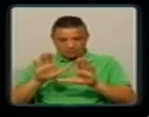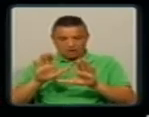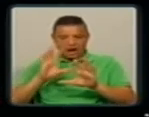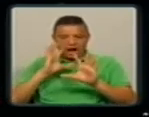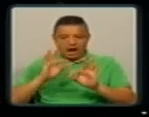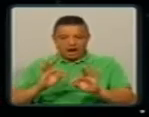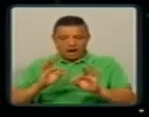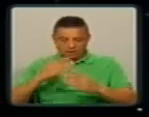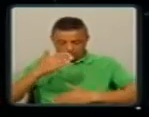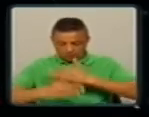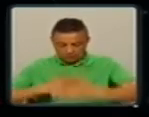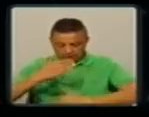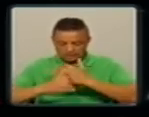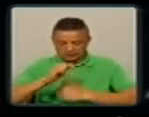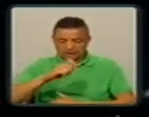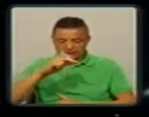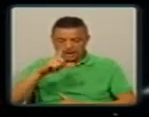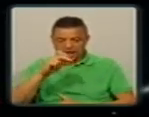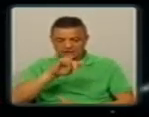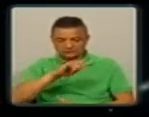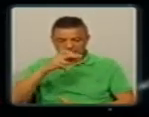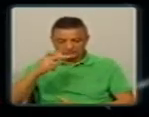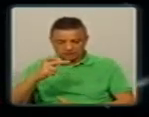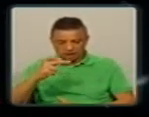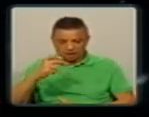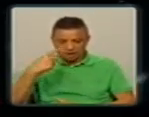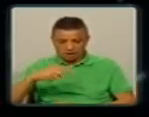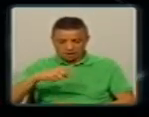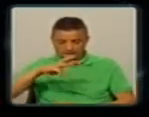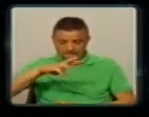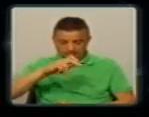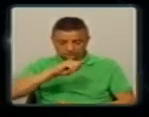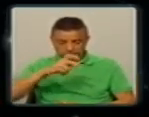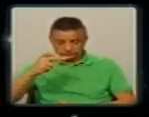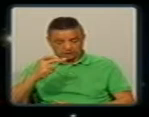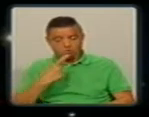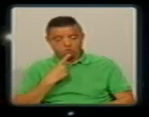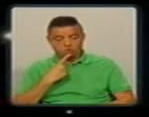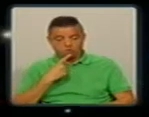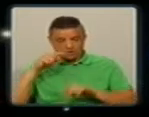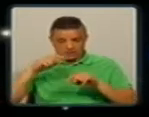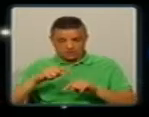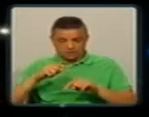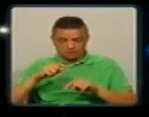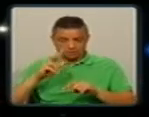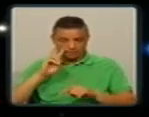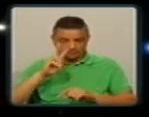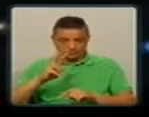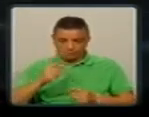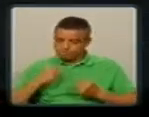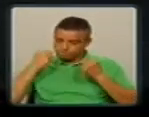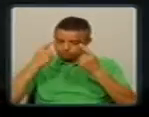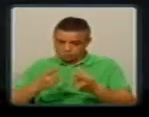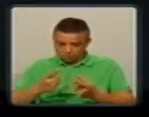essa dinâmica nas galáxias grandes, nas galáxias de grande massa. E, portanto, este enxame de galáxias, nós conhecemos poucos enxames